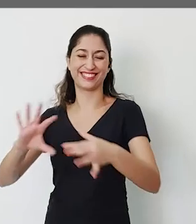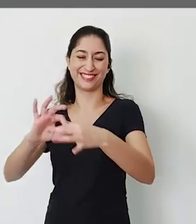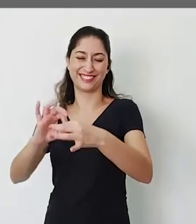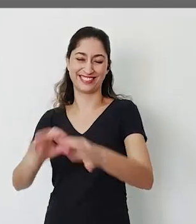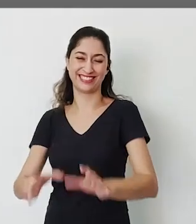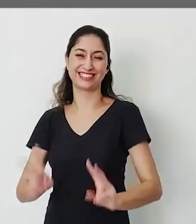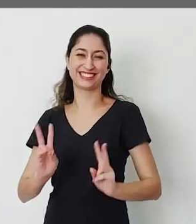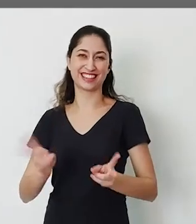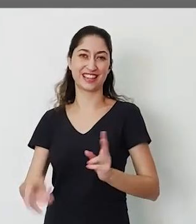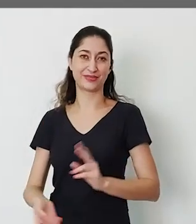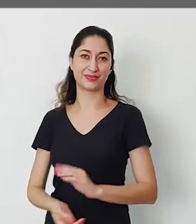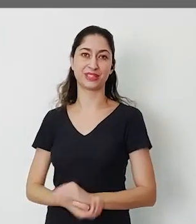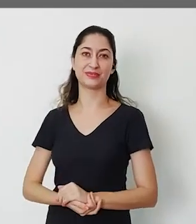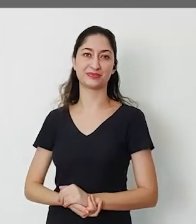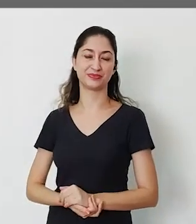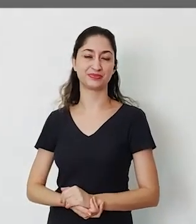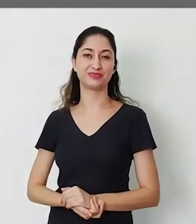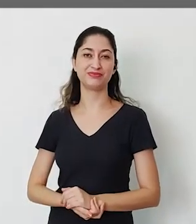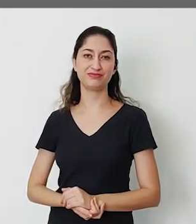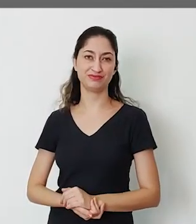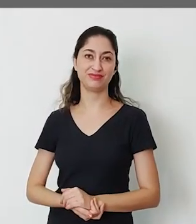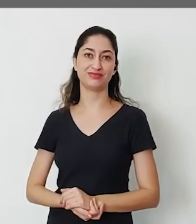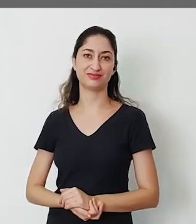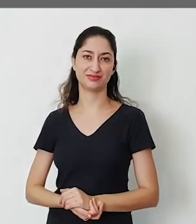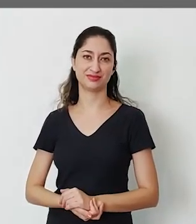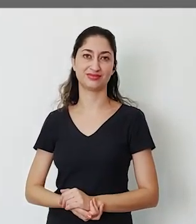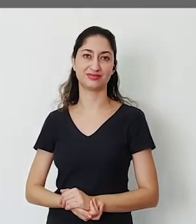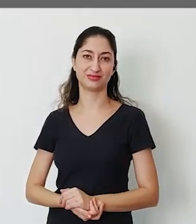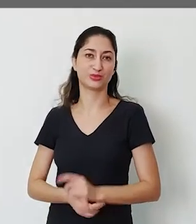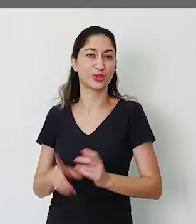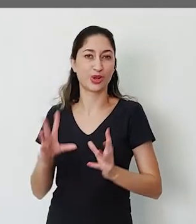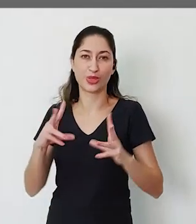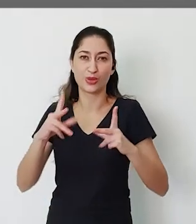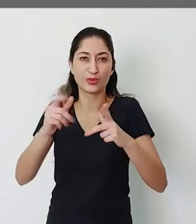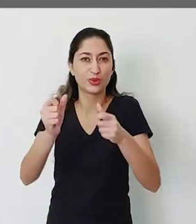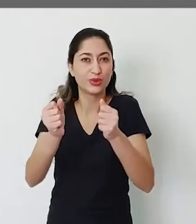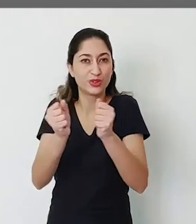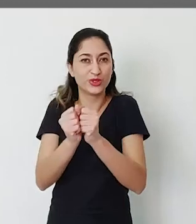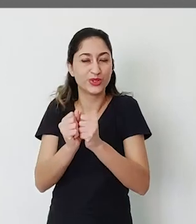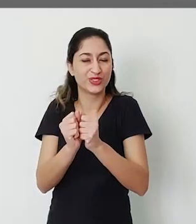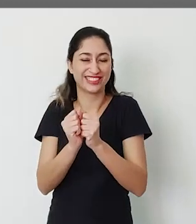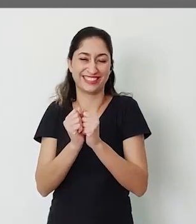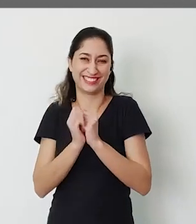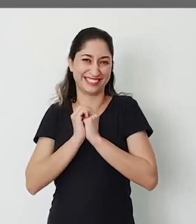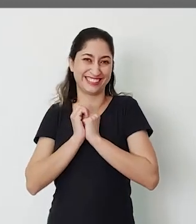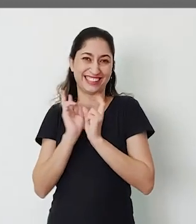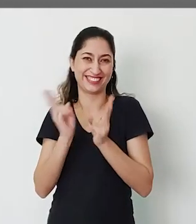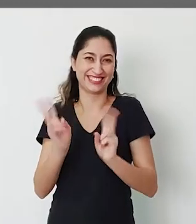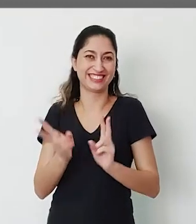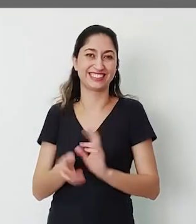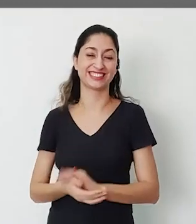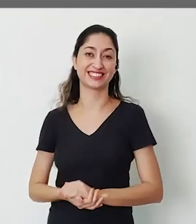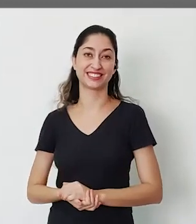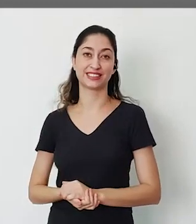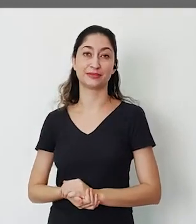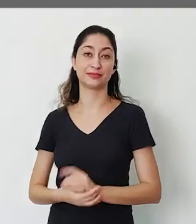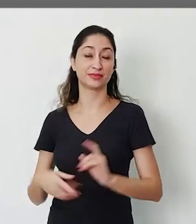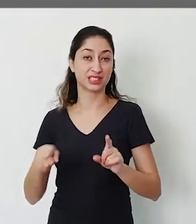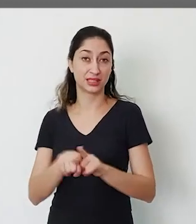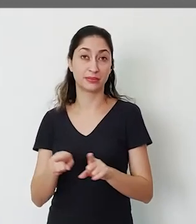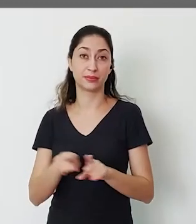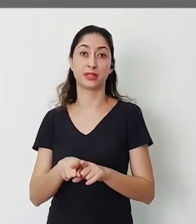Se a gente começar a falar, se eu começar a falar da minha trajetória toda nesses 20 anos, essa live vai ficar pequena. Não, não precisa falar a trajetória